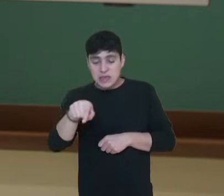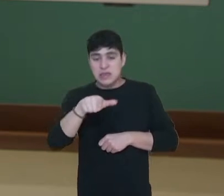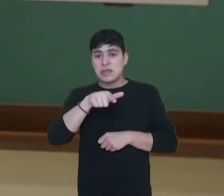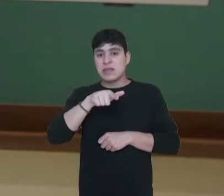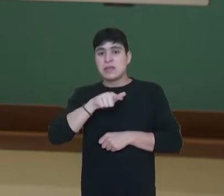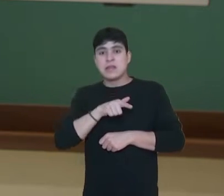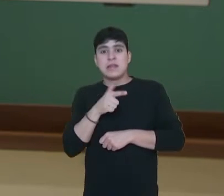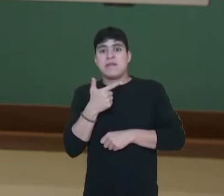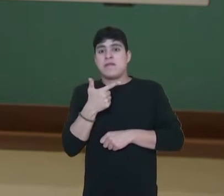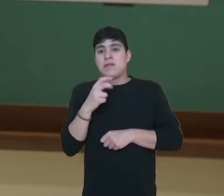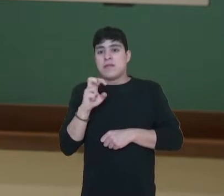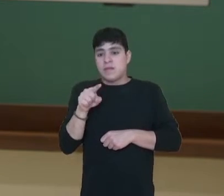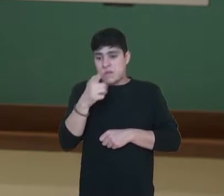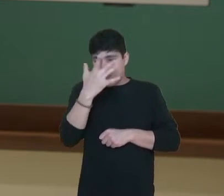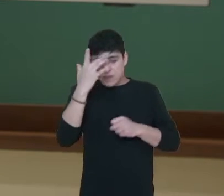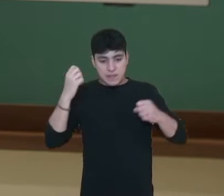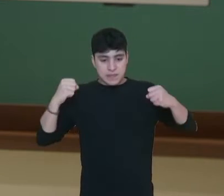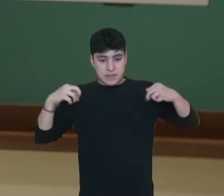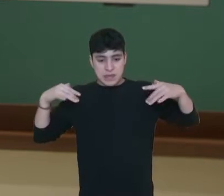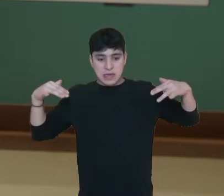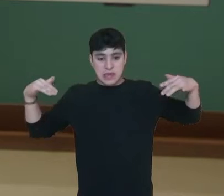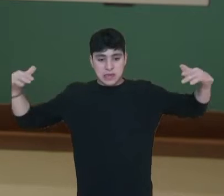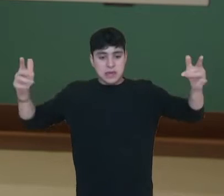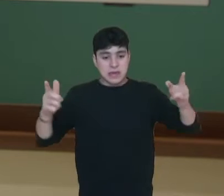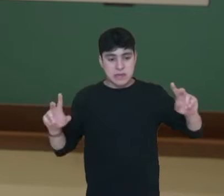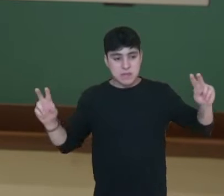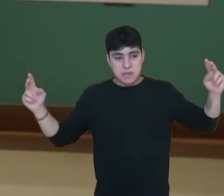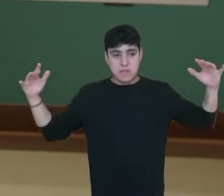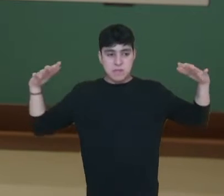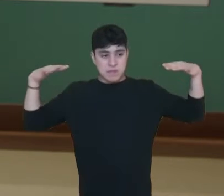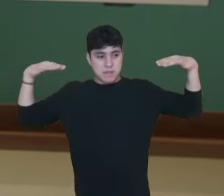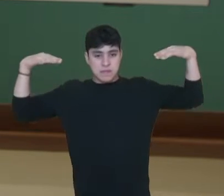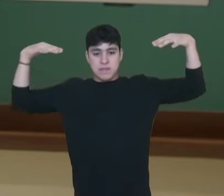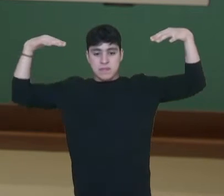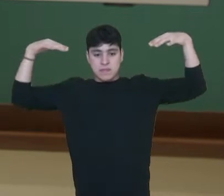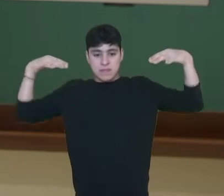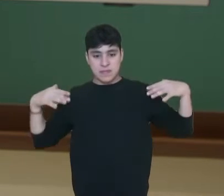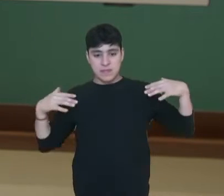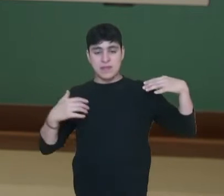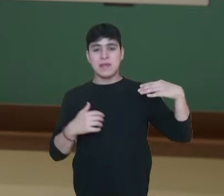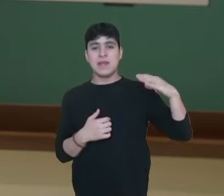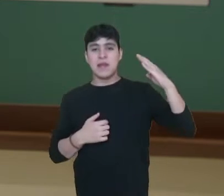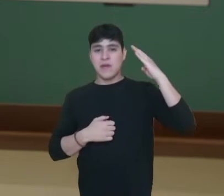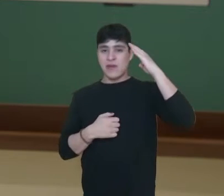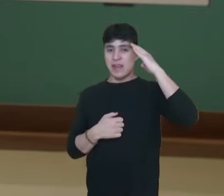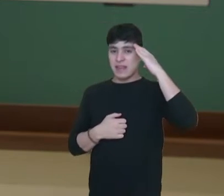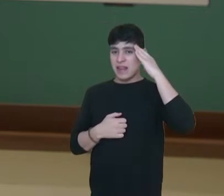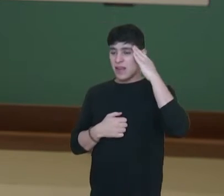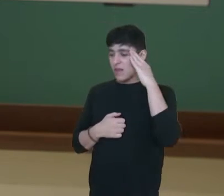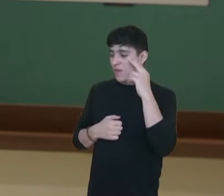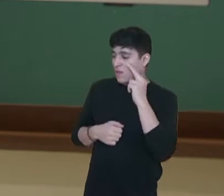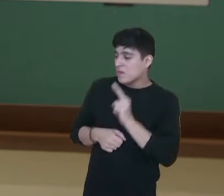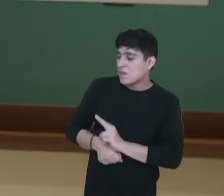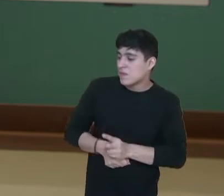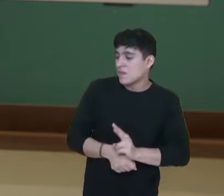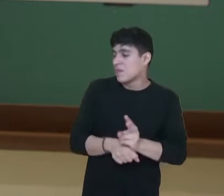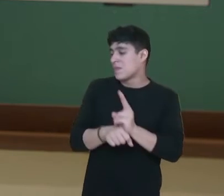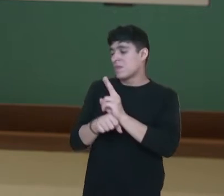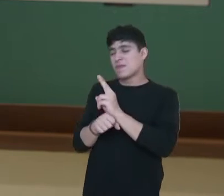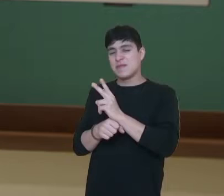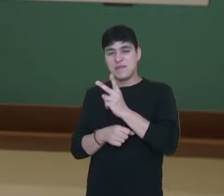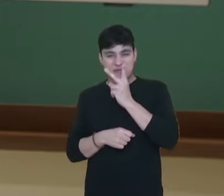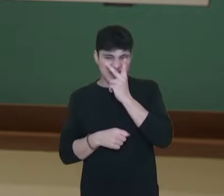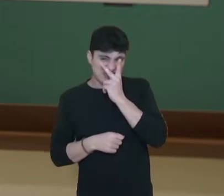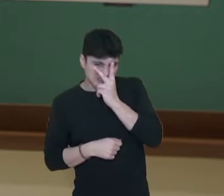mil pessoas e controladas, sendo vigiadas pelo exército. Pensem nisso. O que atualmente parece